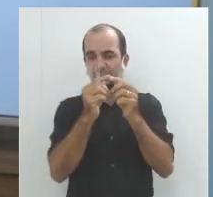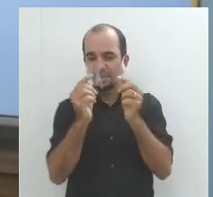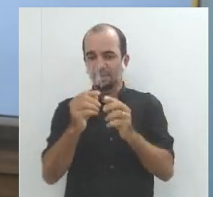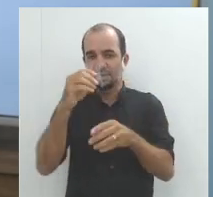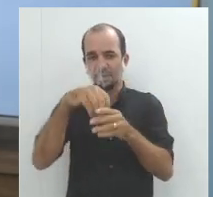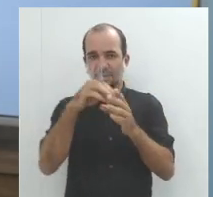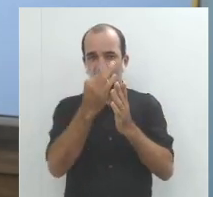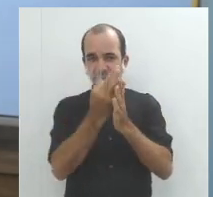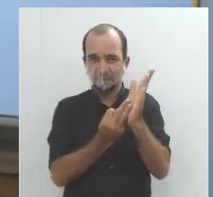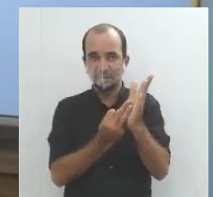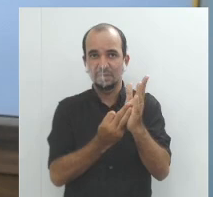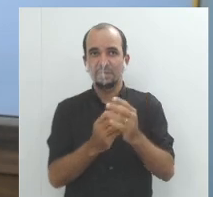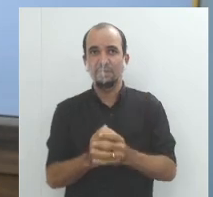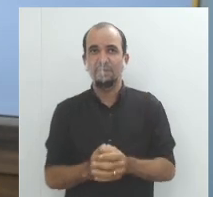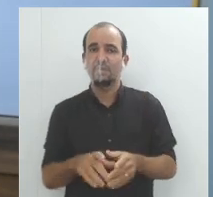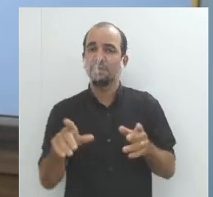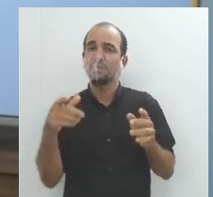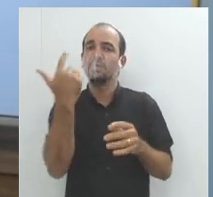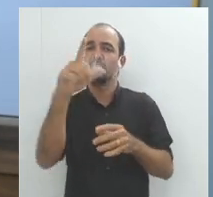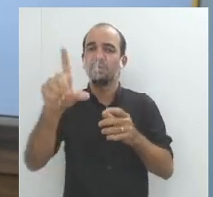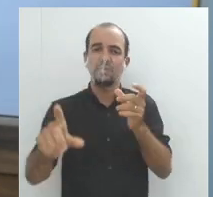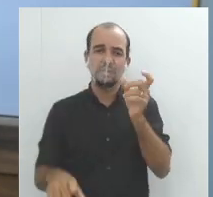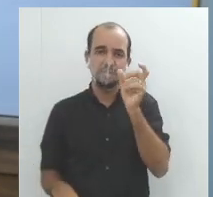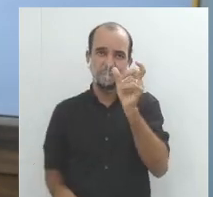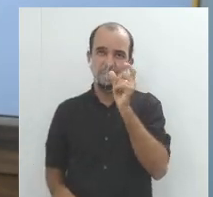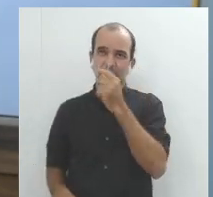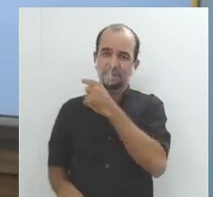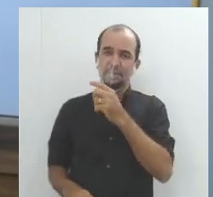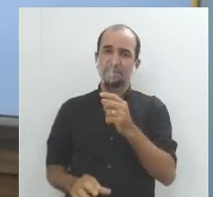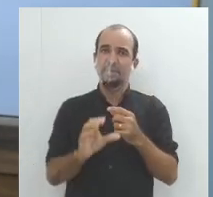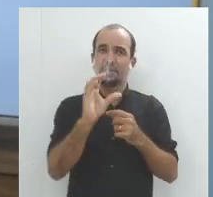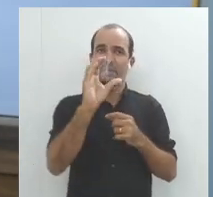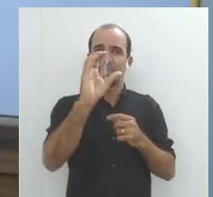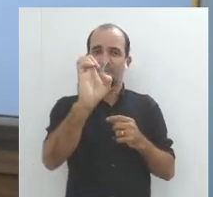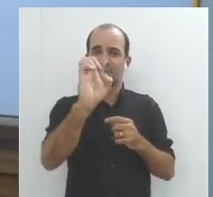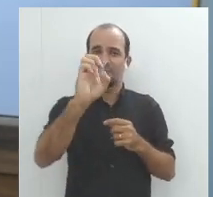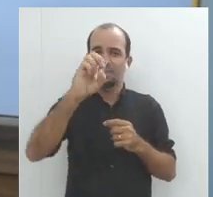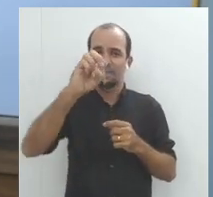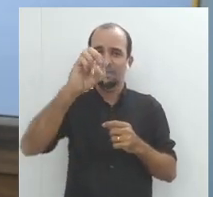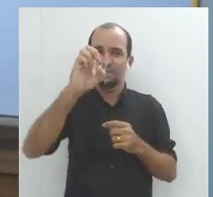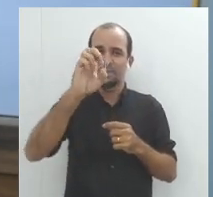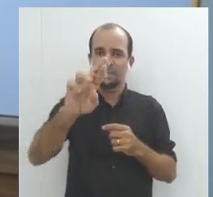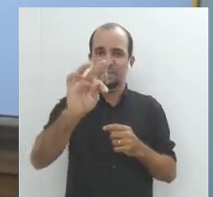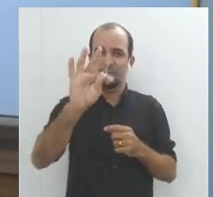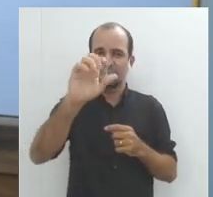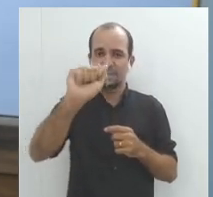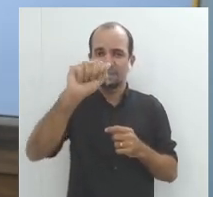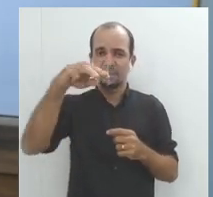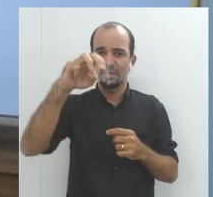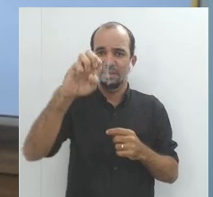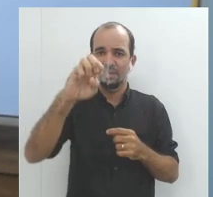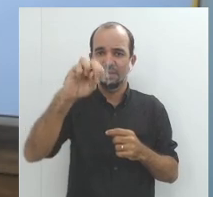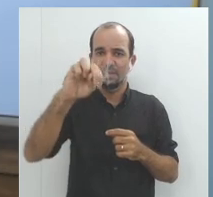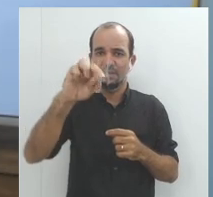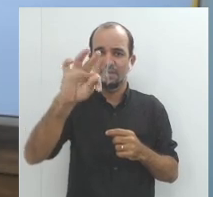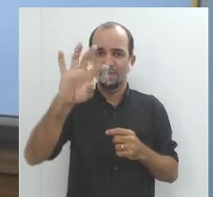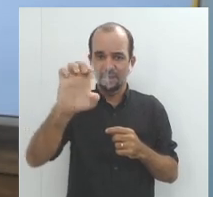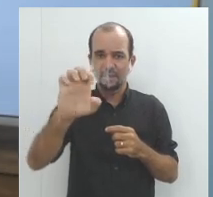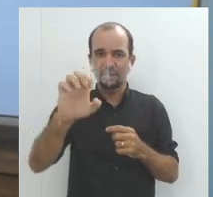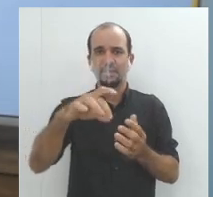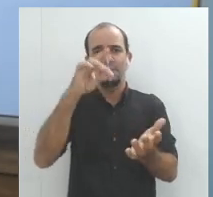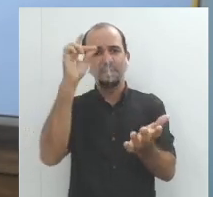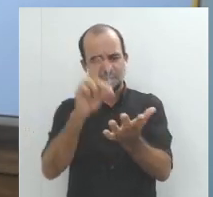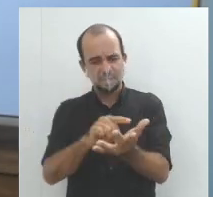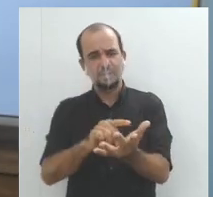de afirmação. Afirmação de quê? Afirmação dessa ação que está sendo expressa